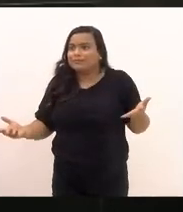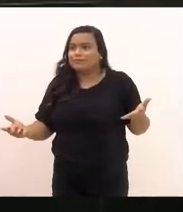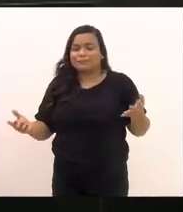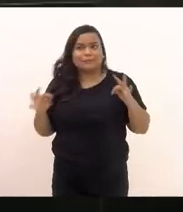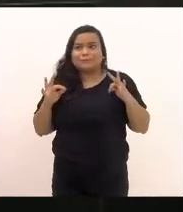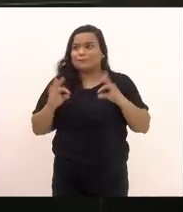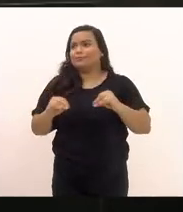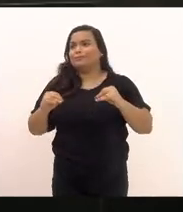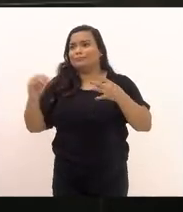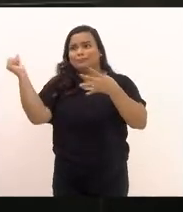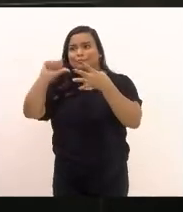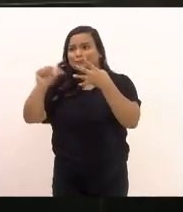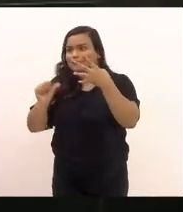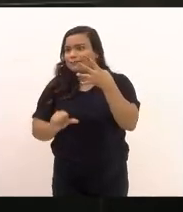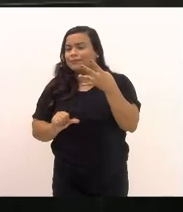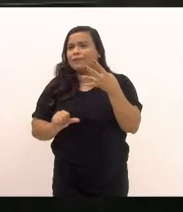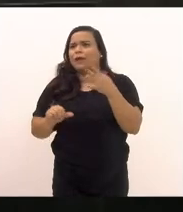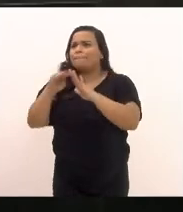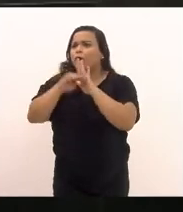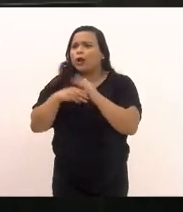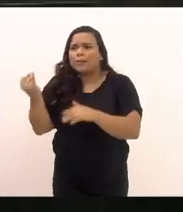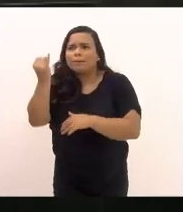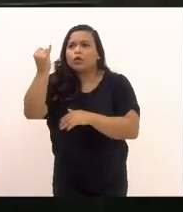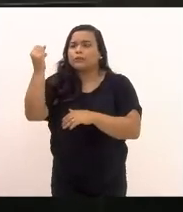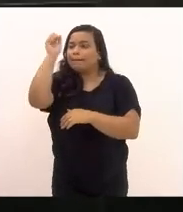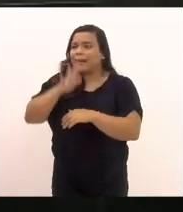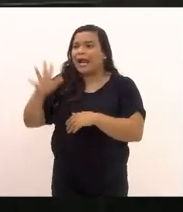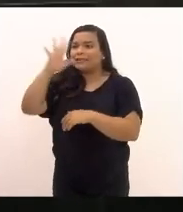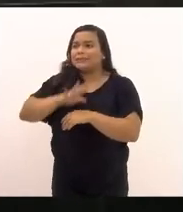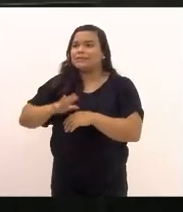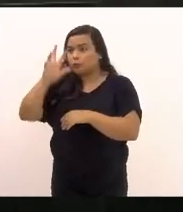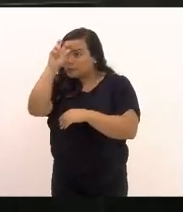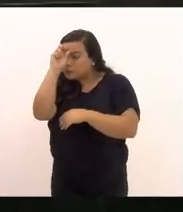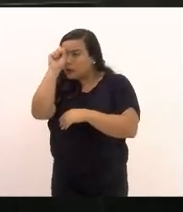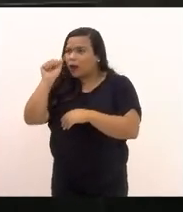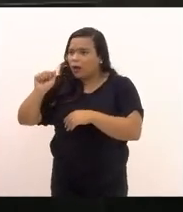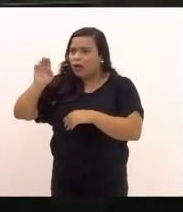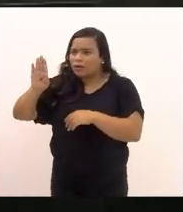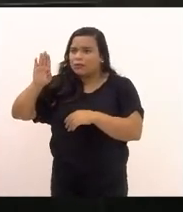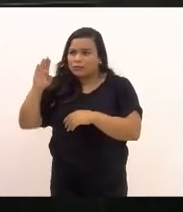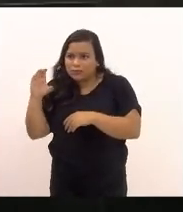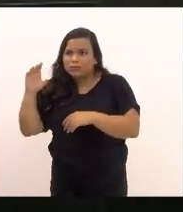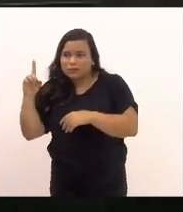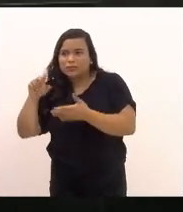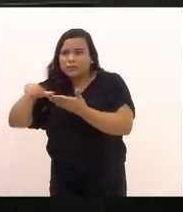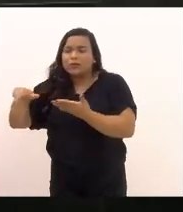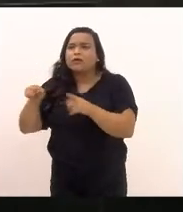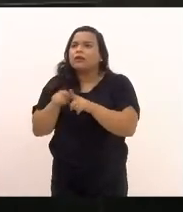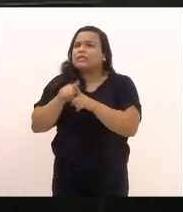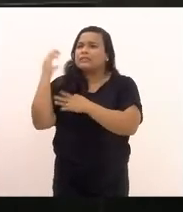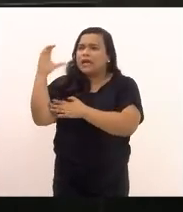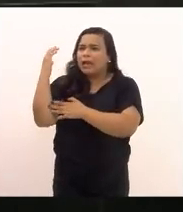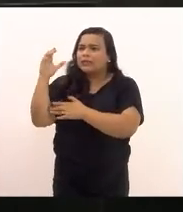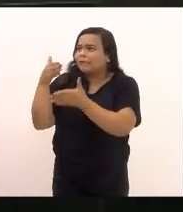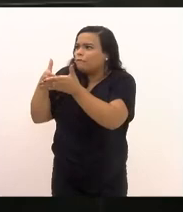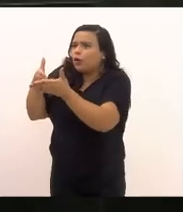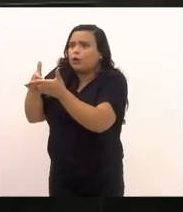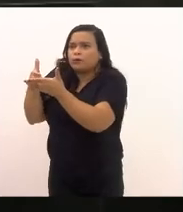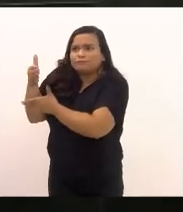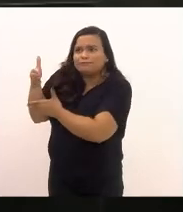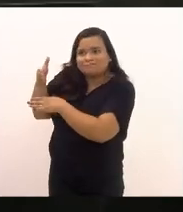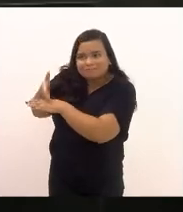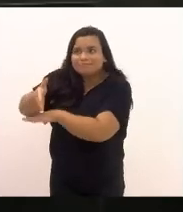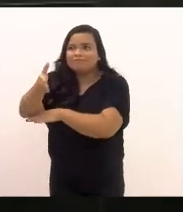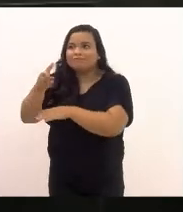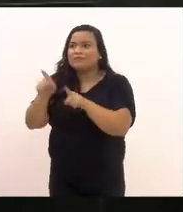outro. Desmontou programas importantes, como o Programa Brasil Alfabetizado, como o Programa Ciência Sem Fronteiras, desqualificou o Programa Nacional do Livro